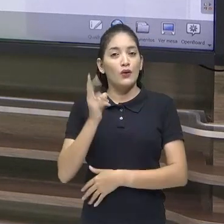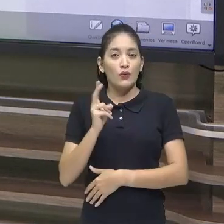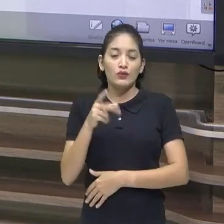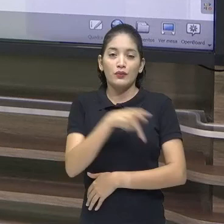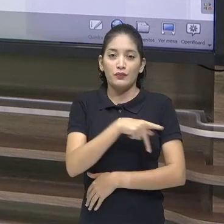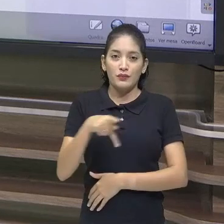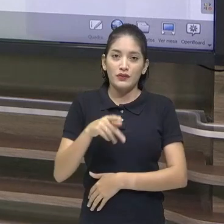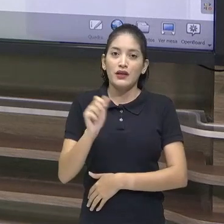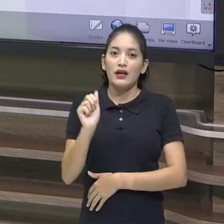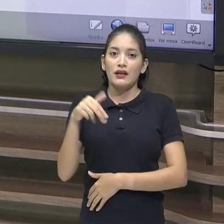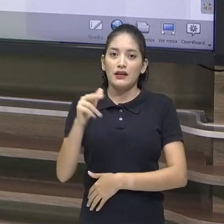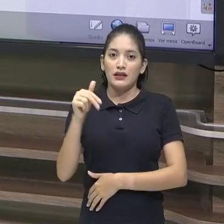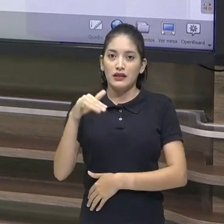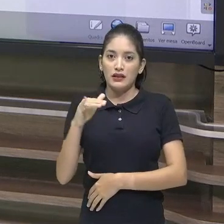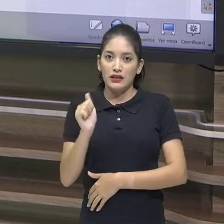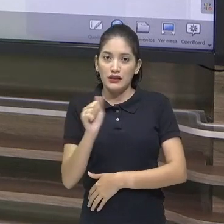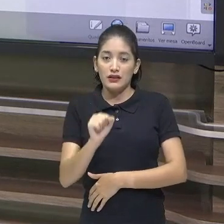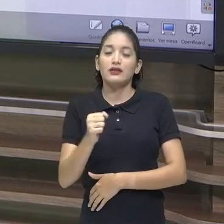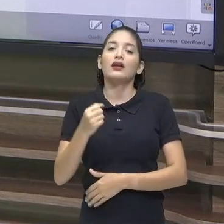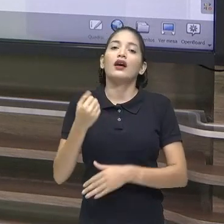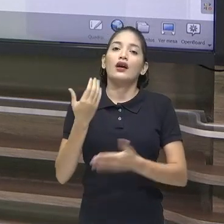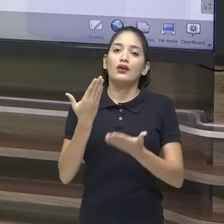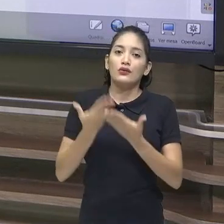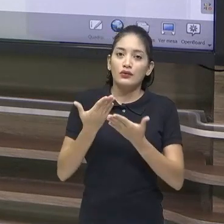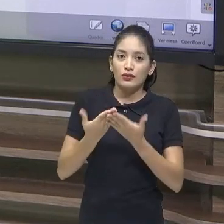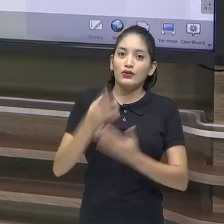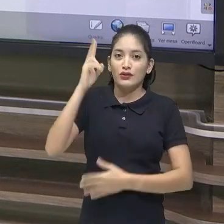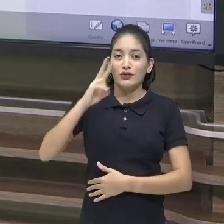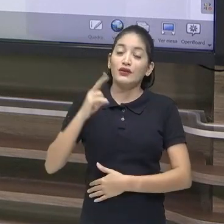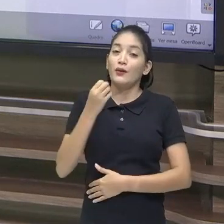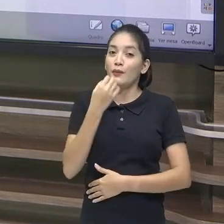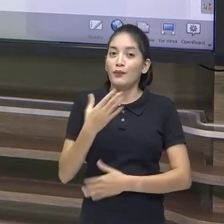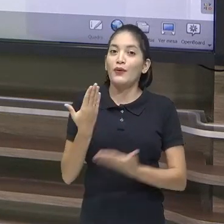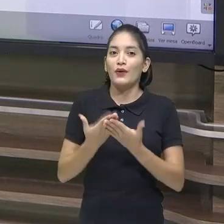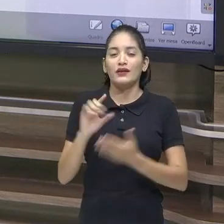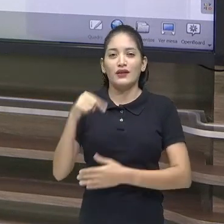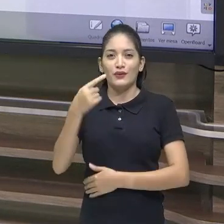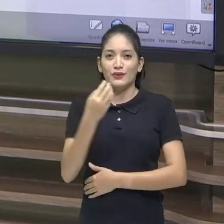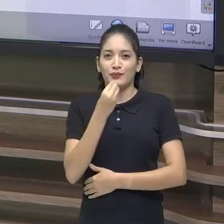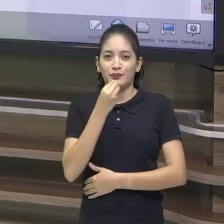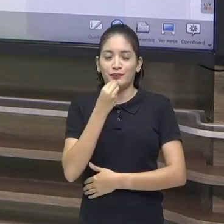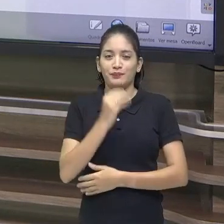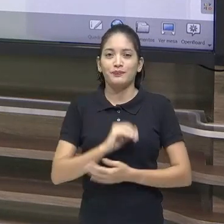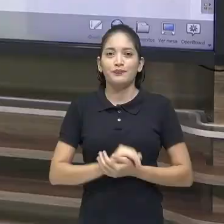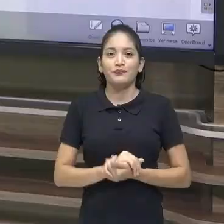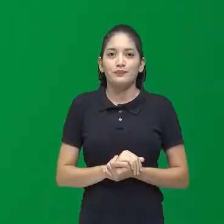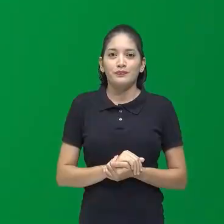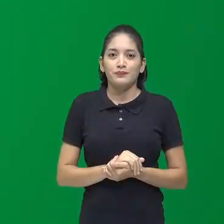professor Ananias, com a aula de História. Então, a todos uma boa aula e até a próxima.